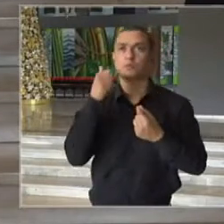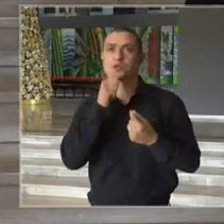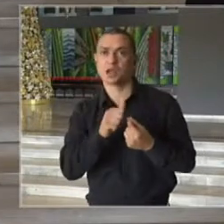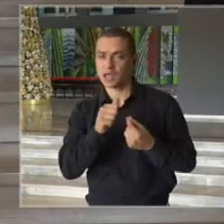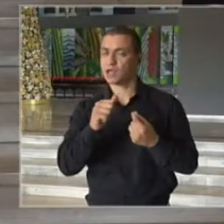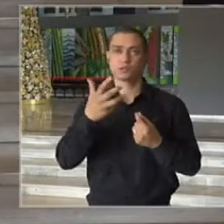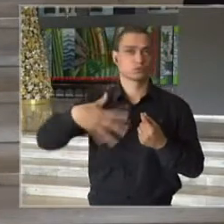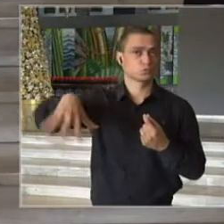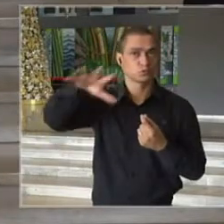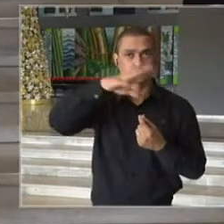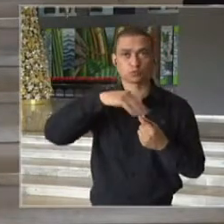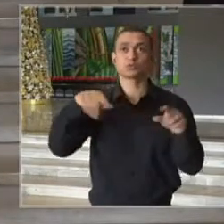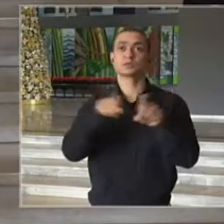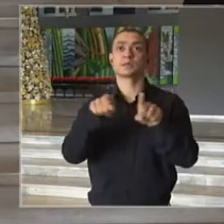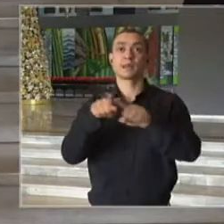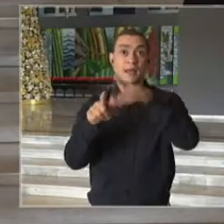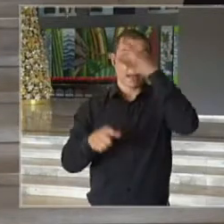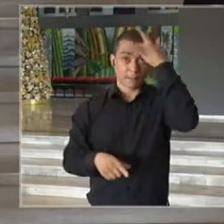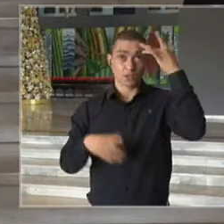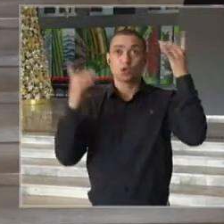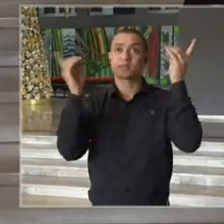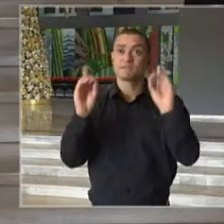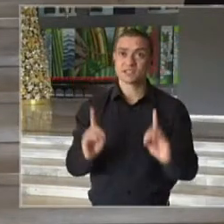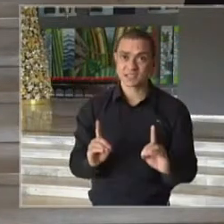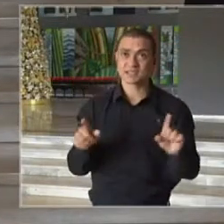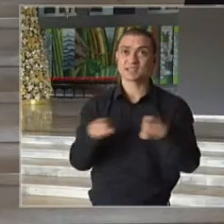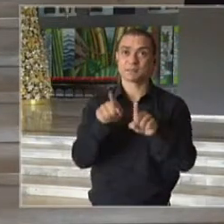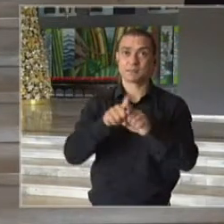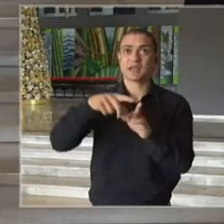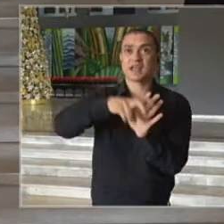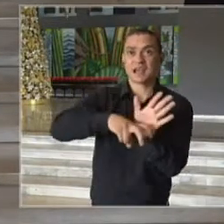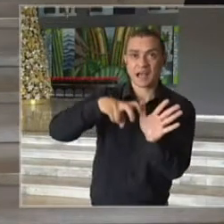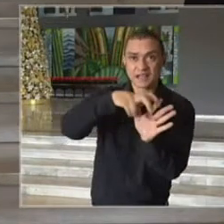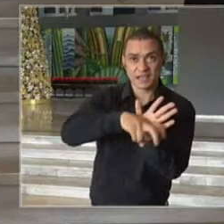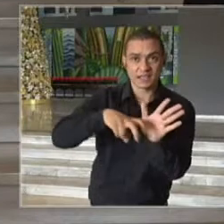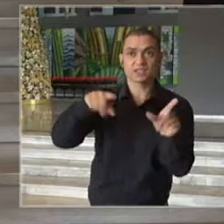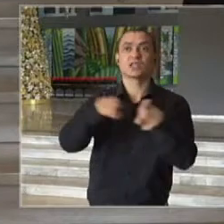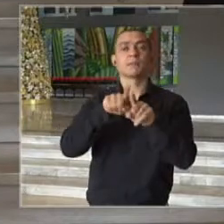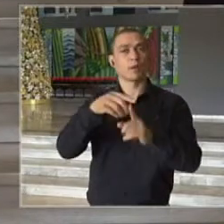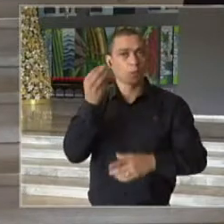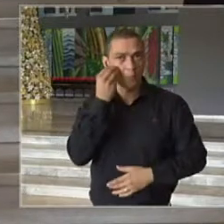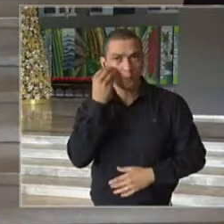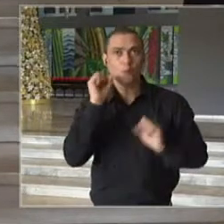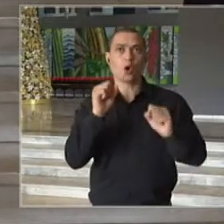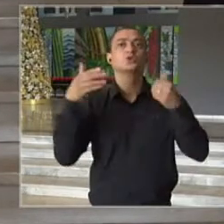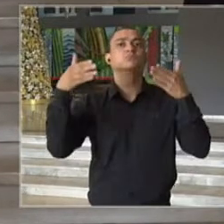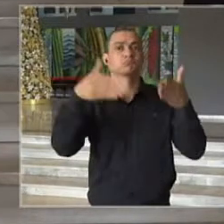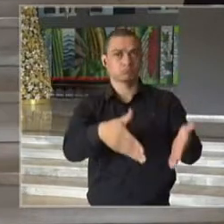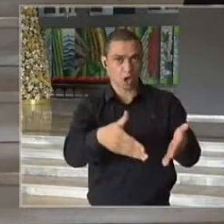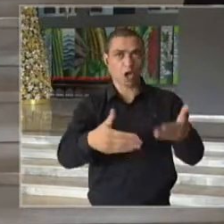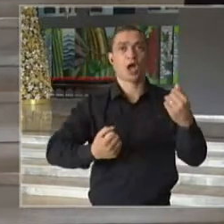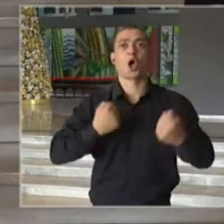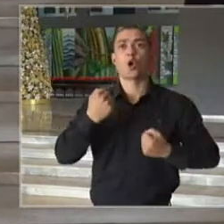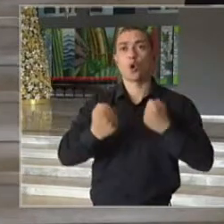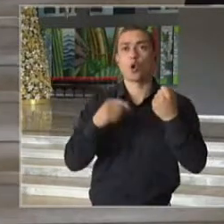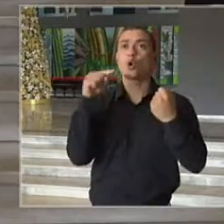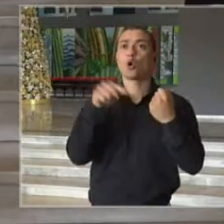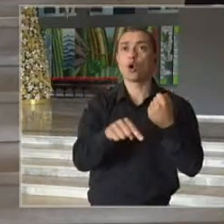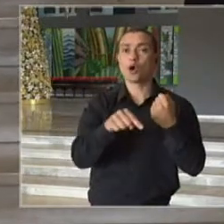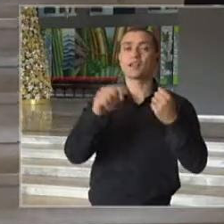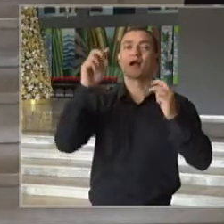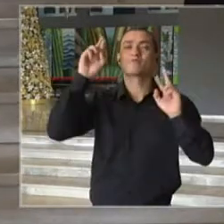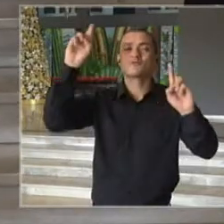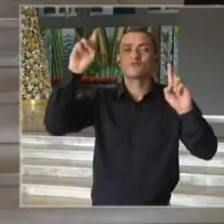e mulheres, também as pessoas com deficiência, cadeirantes poderão e terão a oportunidade de participar da Corrida